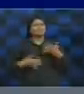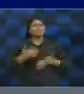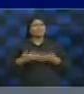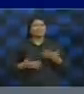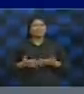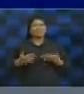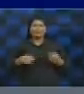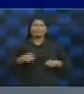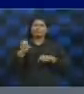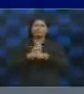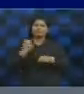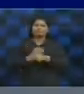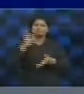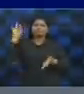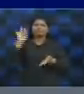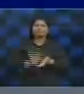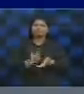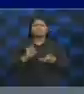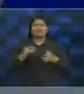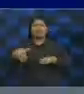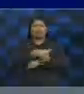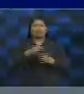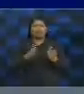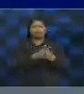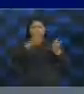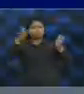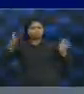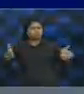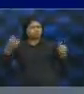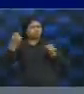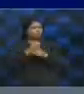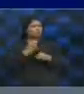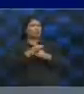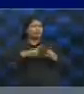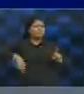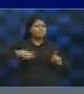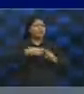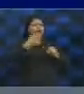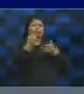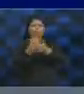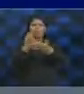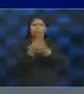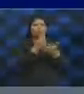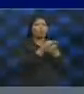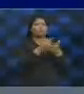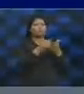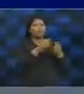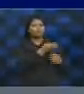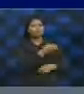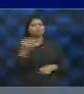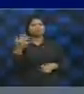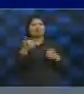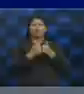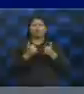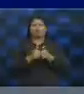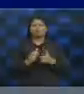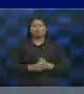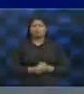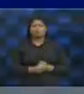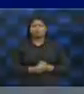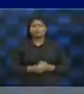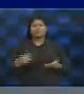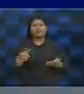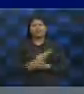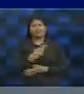infraestrutura, alargamento de vias, aumento da velocidade média da frota. É um erro, candidato, falar em aumento da frota.